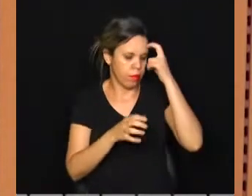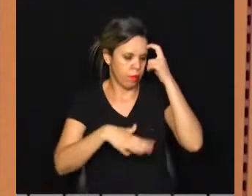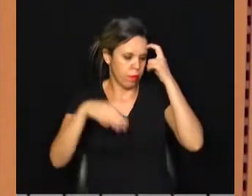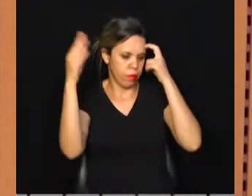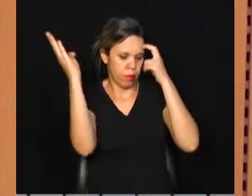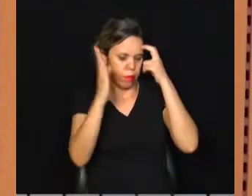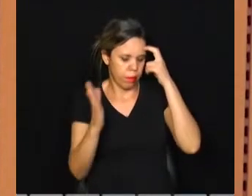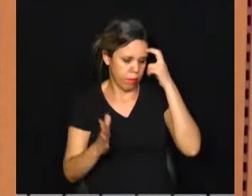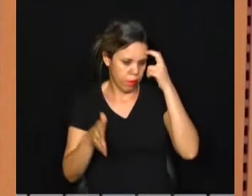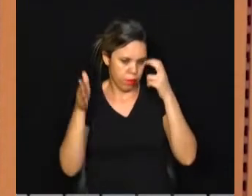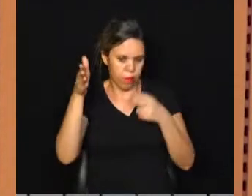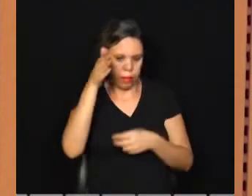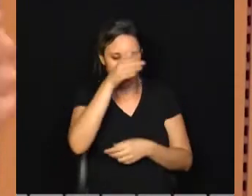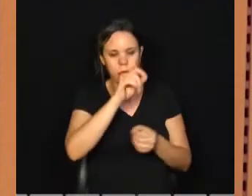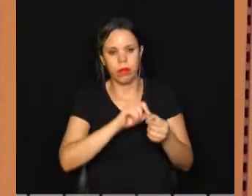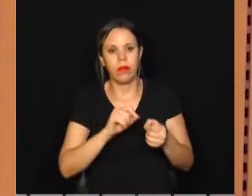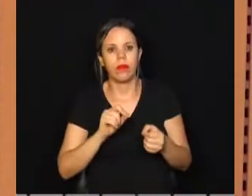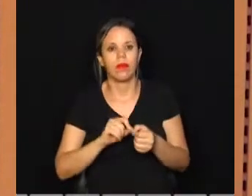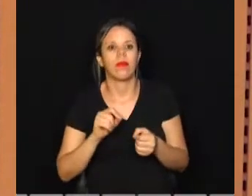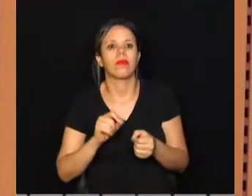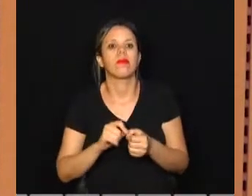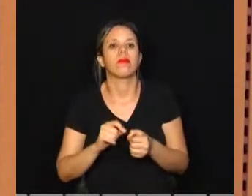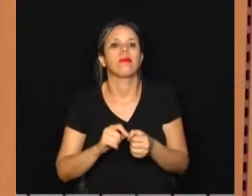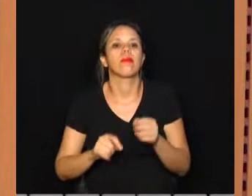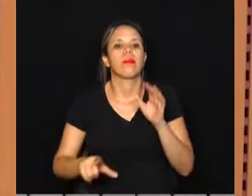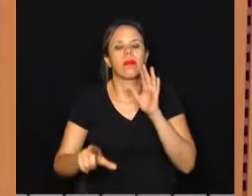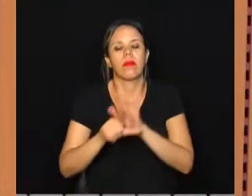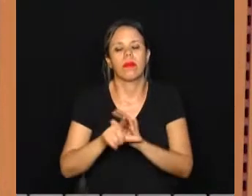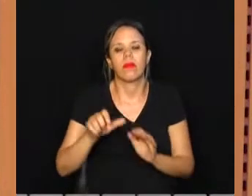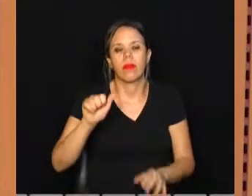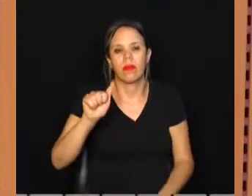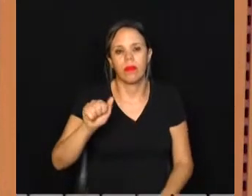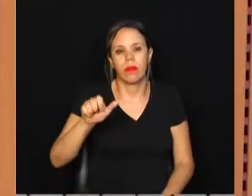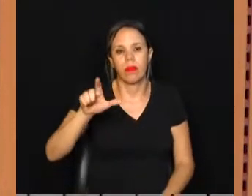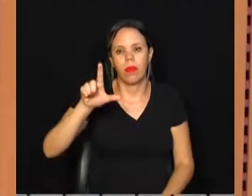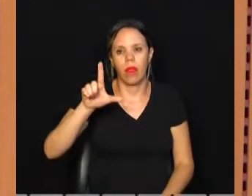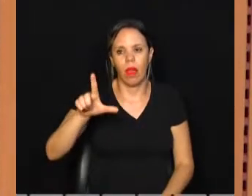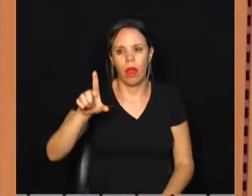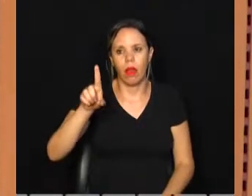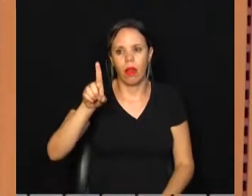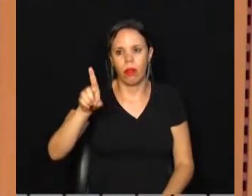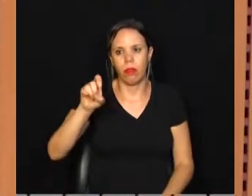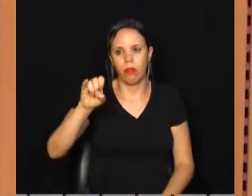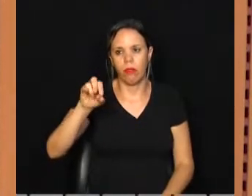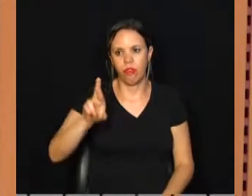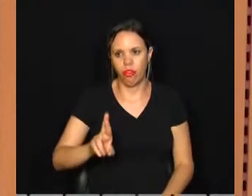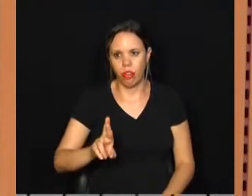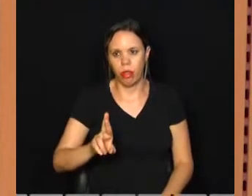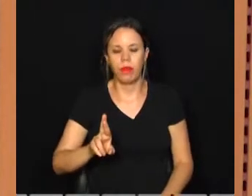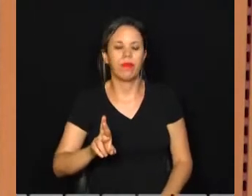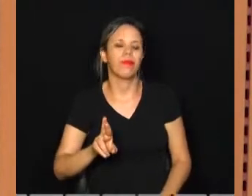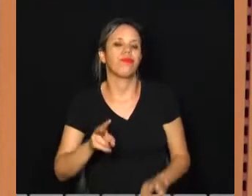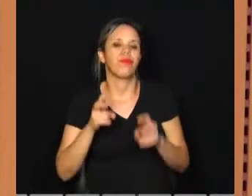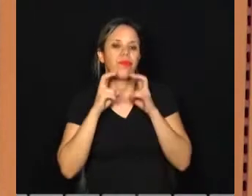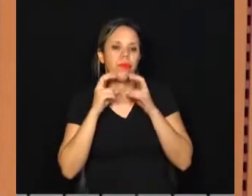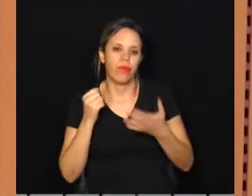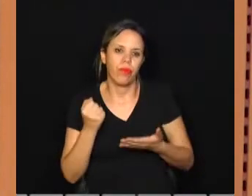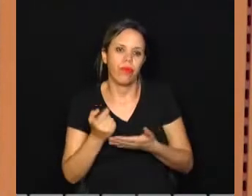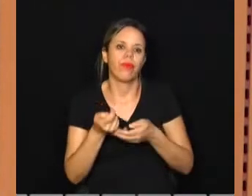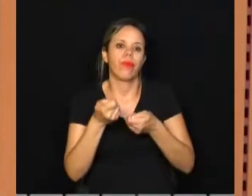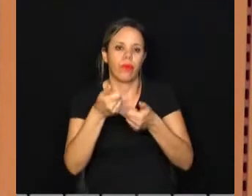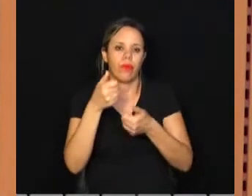Brasil afora, que foi a Lei Aldir Blanc, né, a Lei de Emergência Cultural, também na